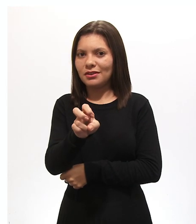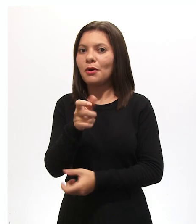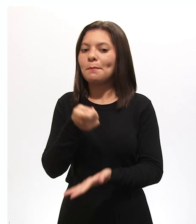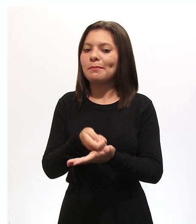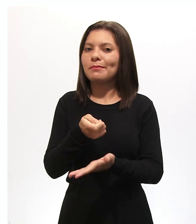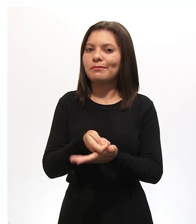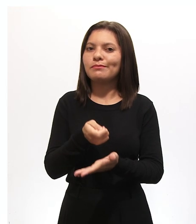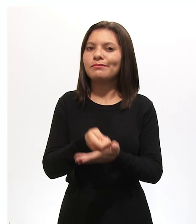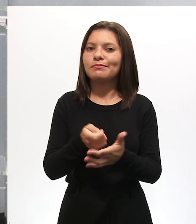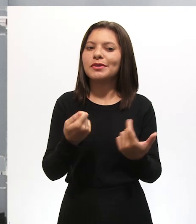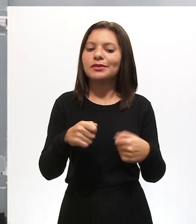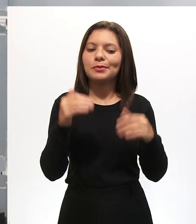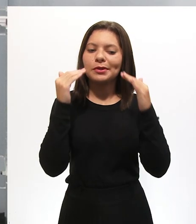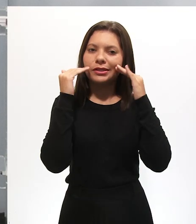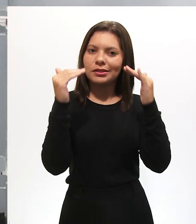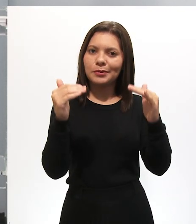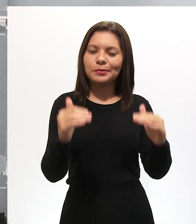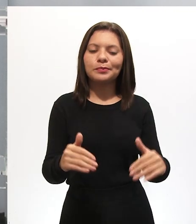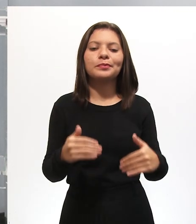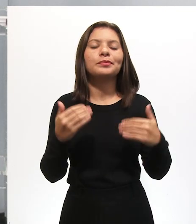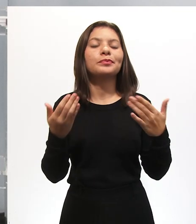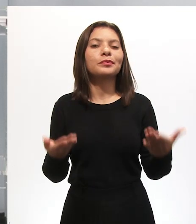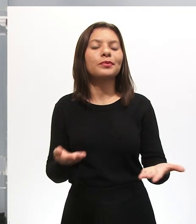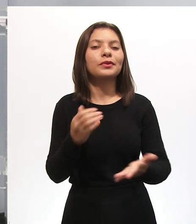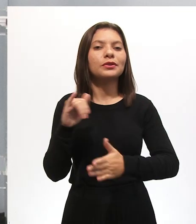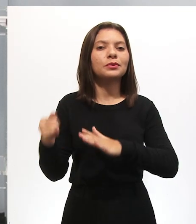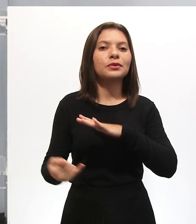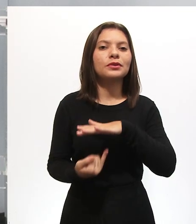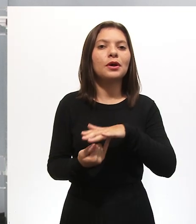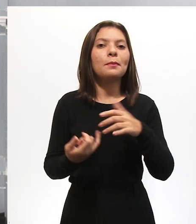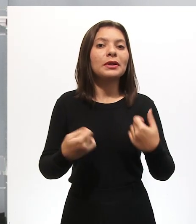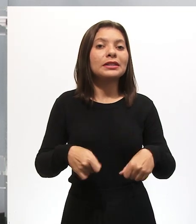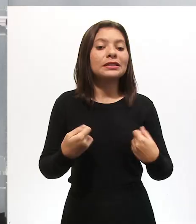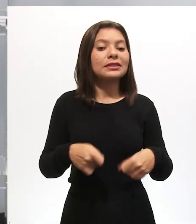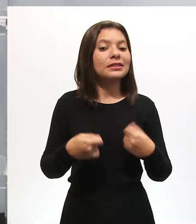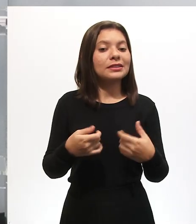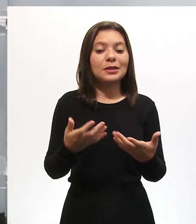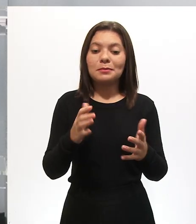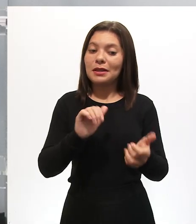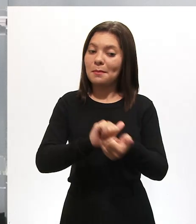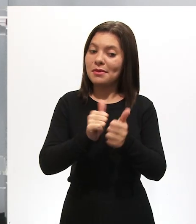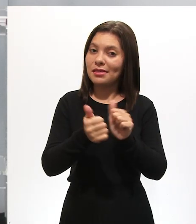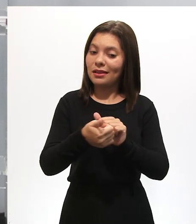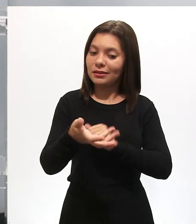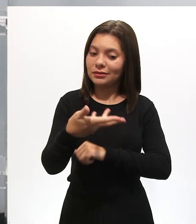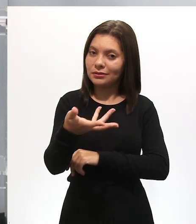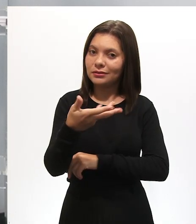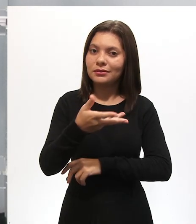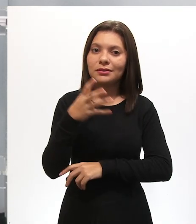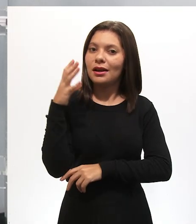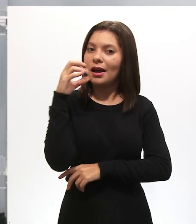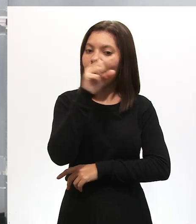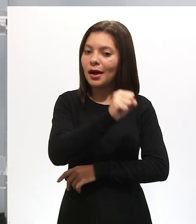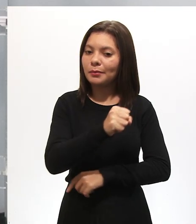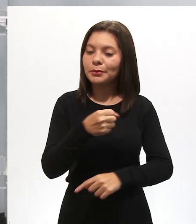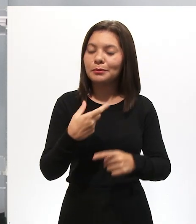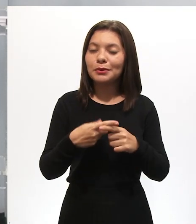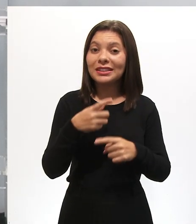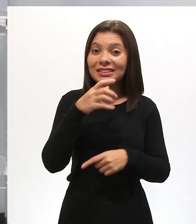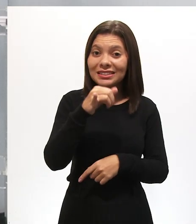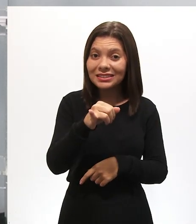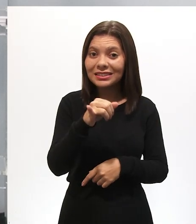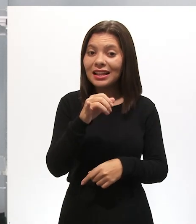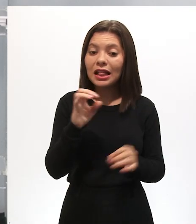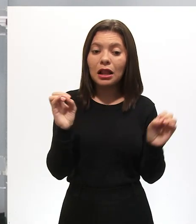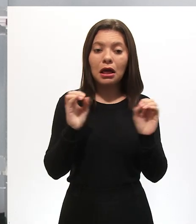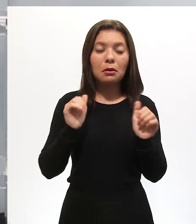síncronos. Isso é obrigatório. Então, as instituições elas precisam se adaptar, tem prazo correndo, para que ela não tenha o desprazer de ter um